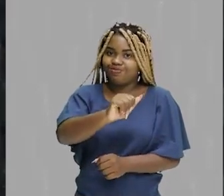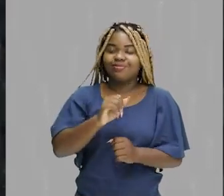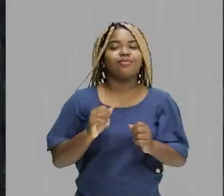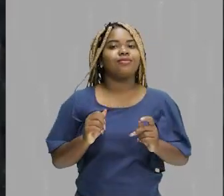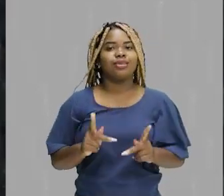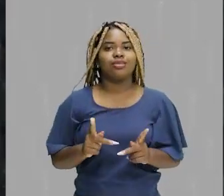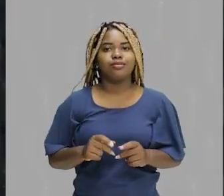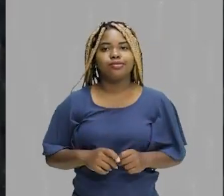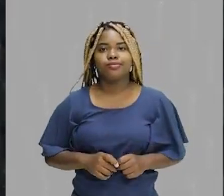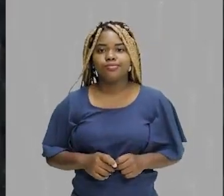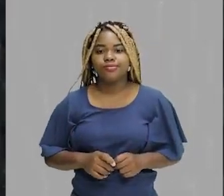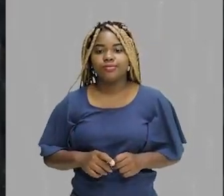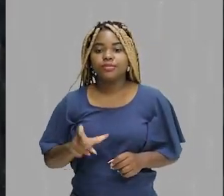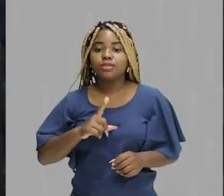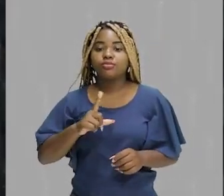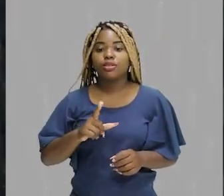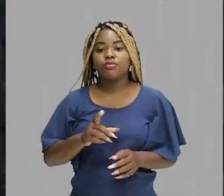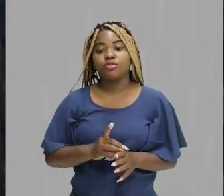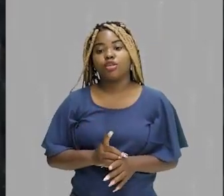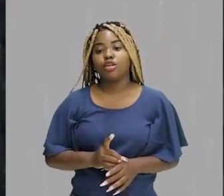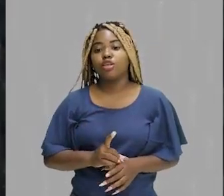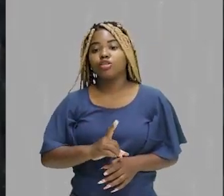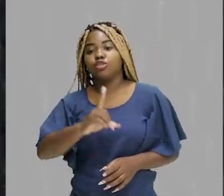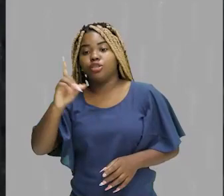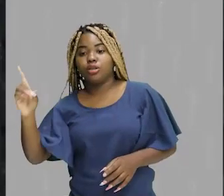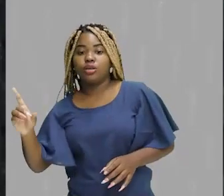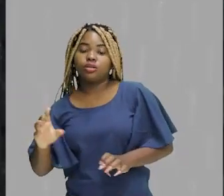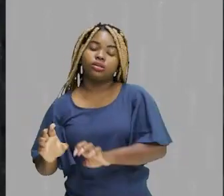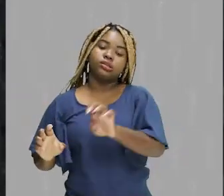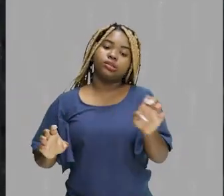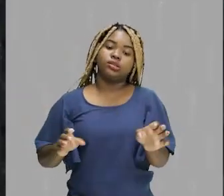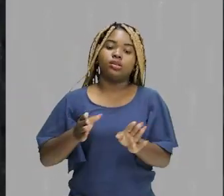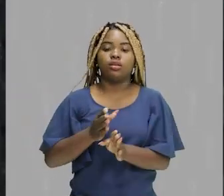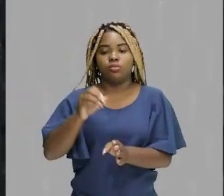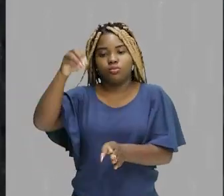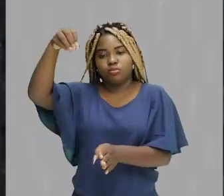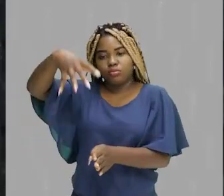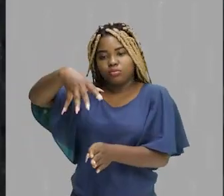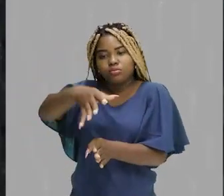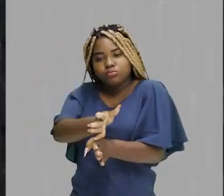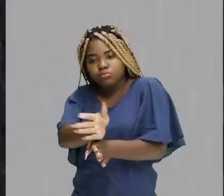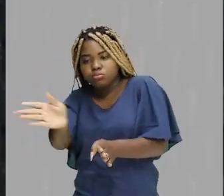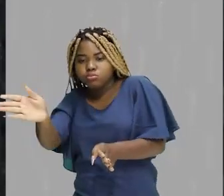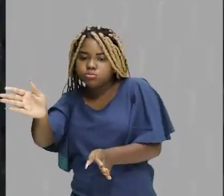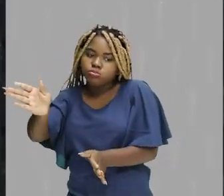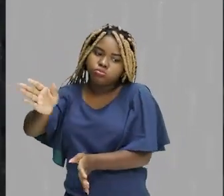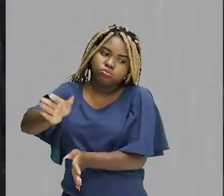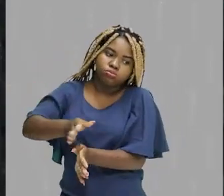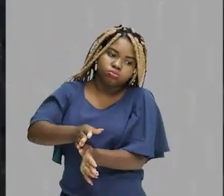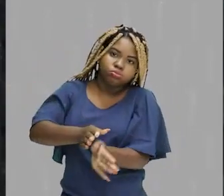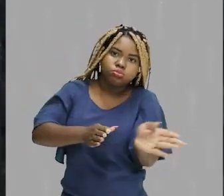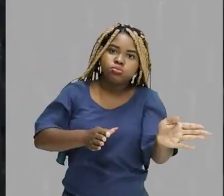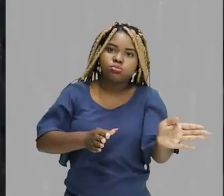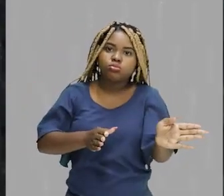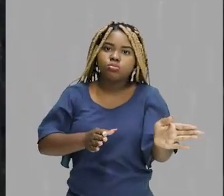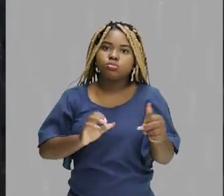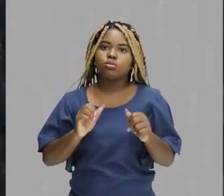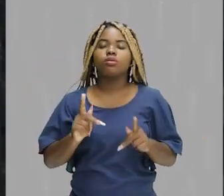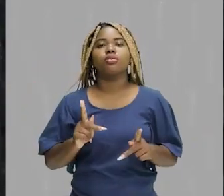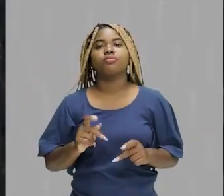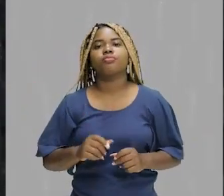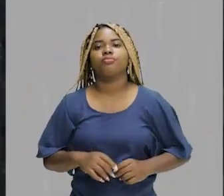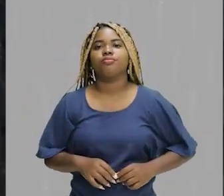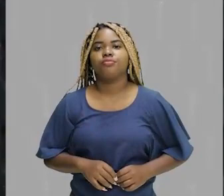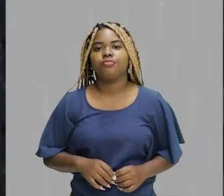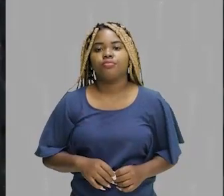podemos ter, turma, um desvio para a direita ou um desvio para a esquerda. que no aparelho seria, a gente